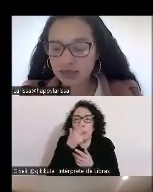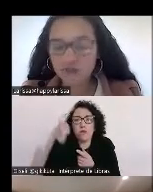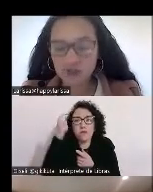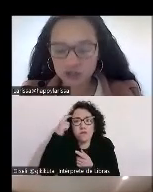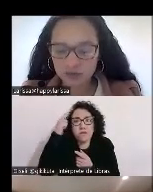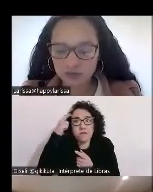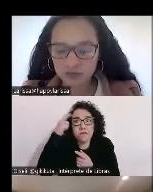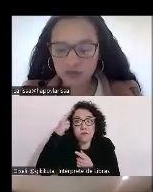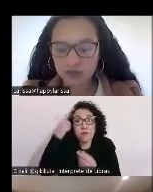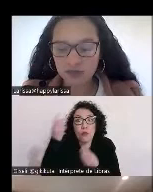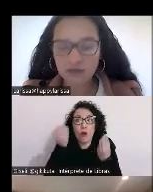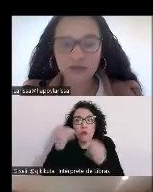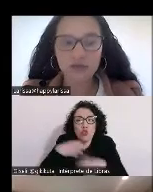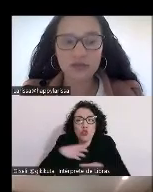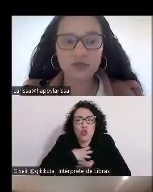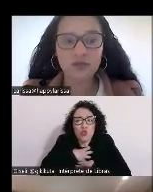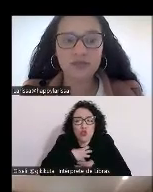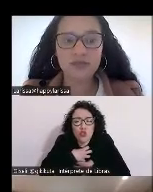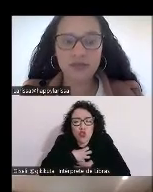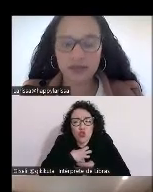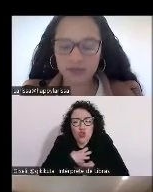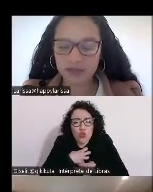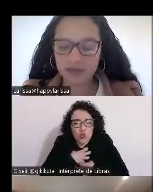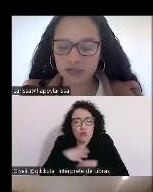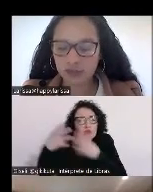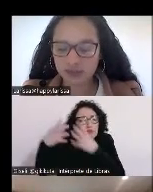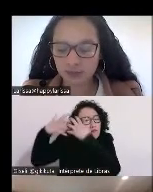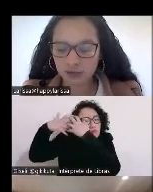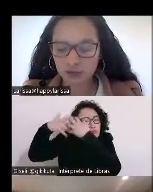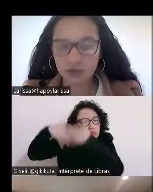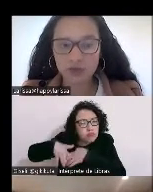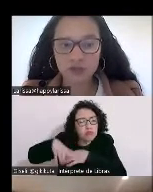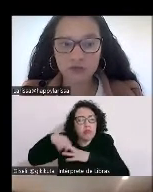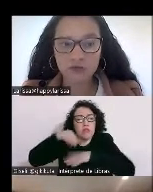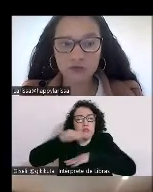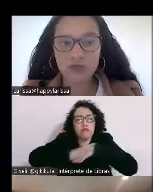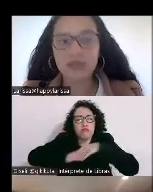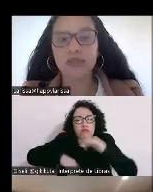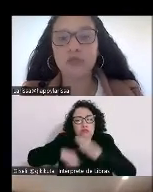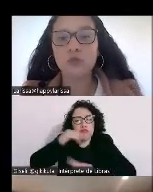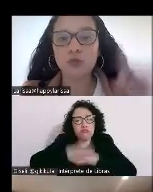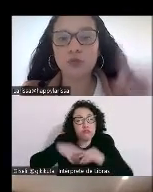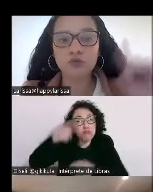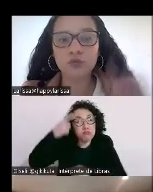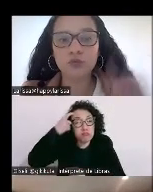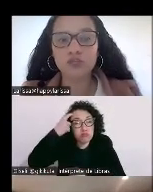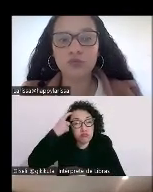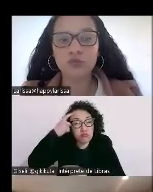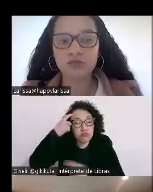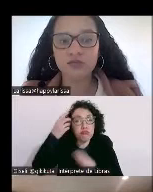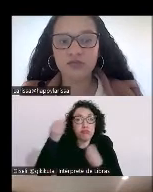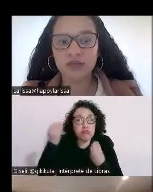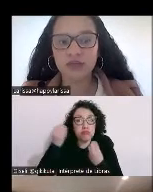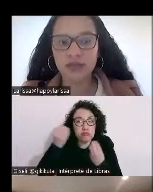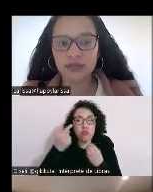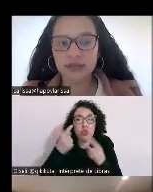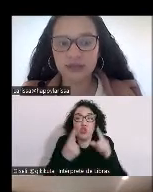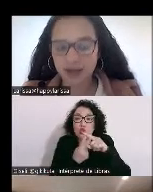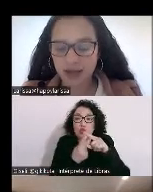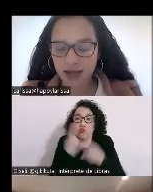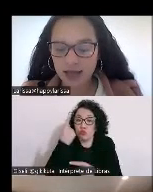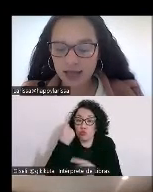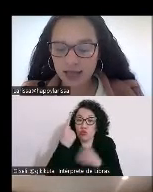e afetivos. Então, ele falou ali sobre habilidades de pensamento cognitivo, que no ponto 1 a gente pode ver lá